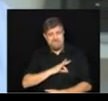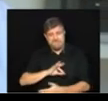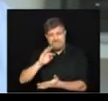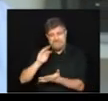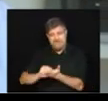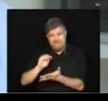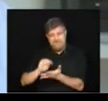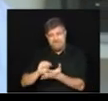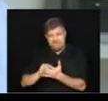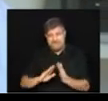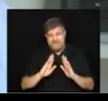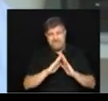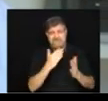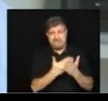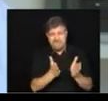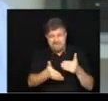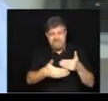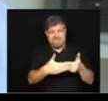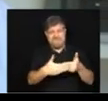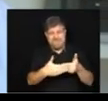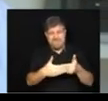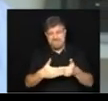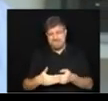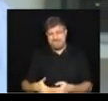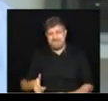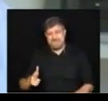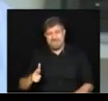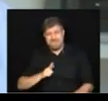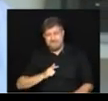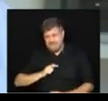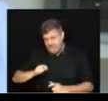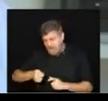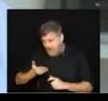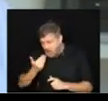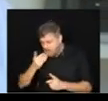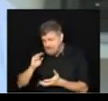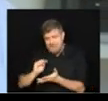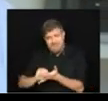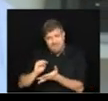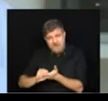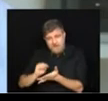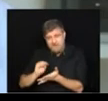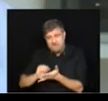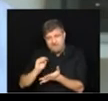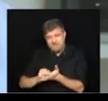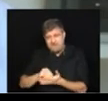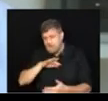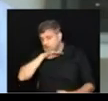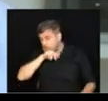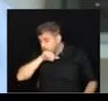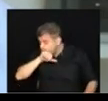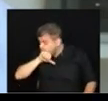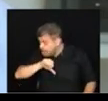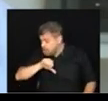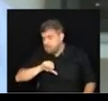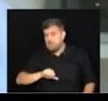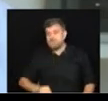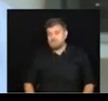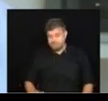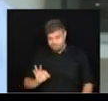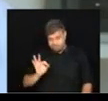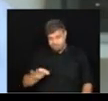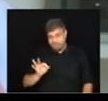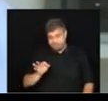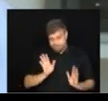de escola, enfim, a falta do acesso aos alimentos, uma coisa terrível, que realmente